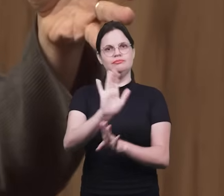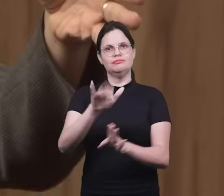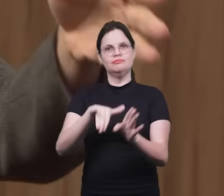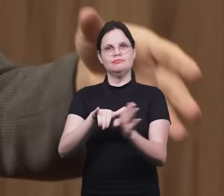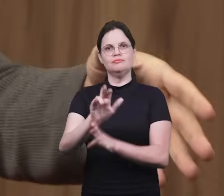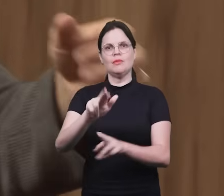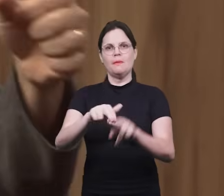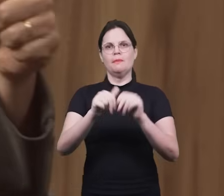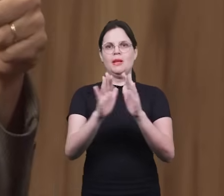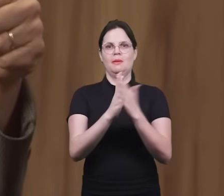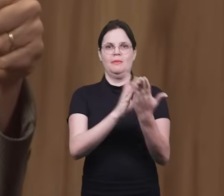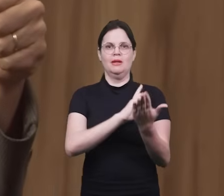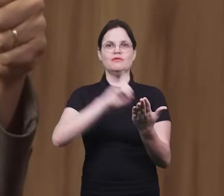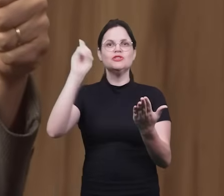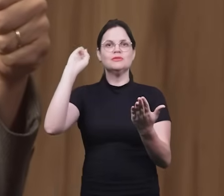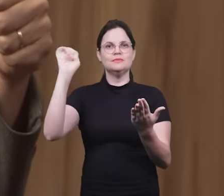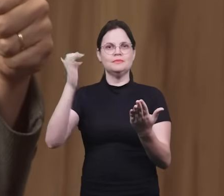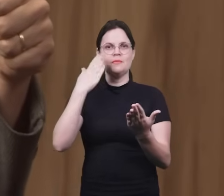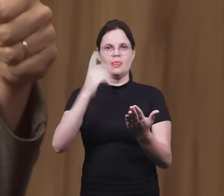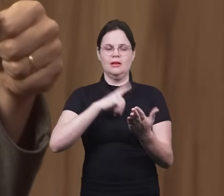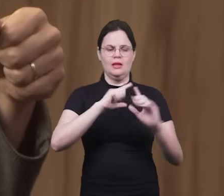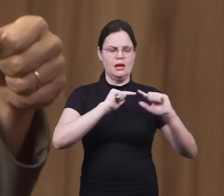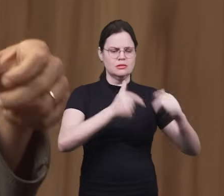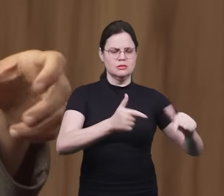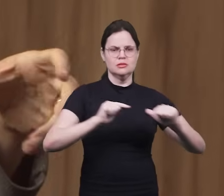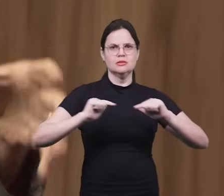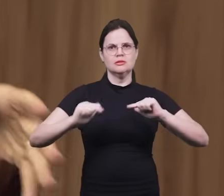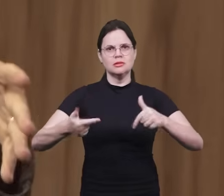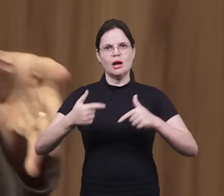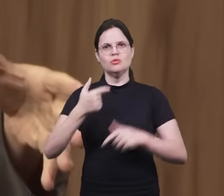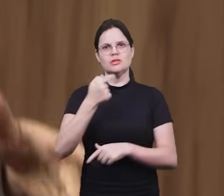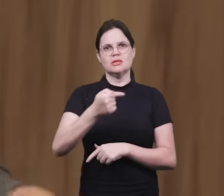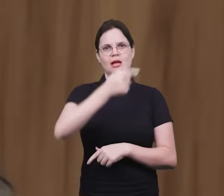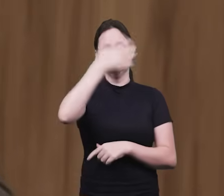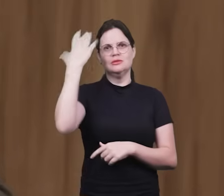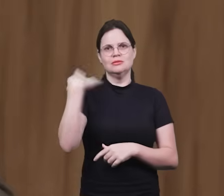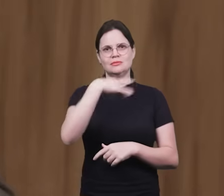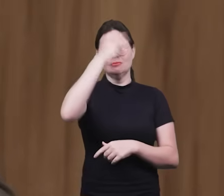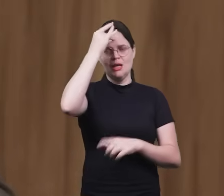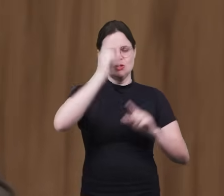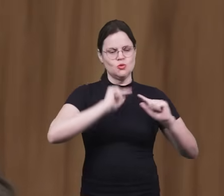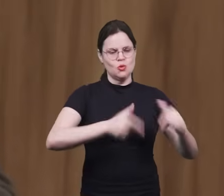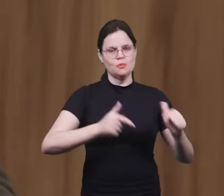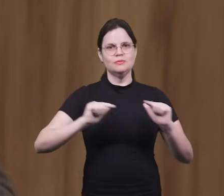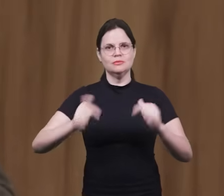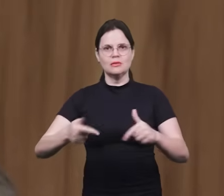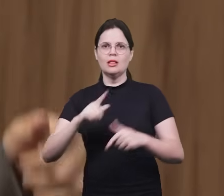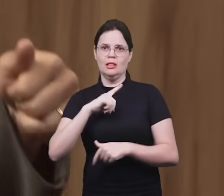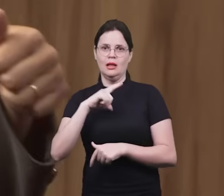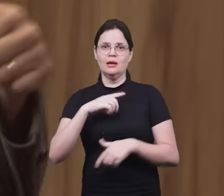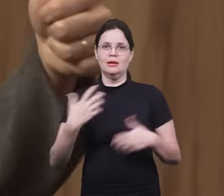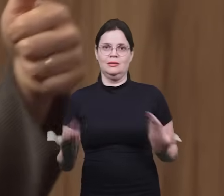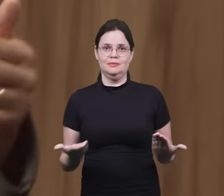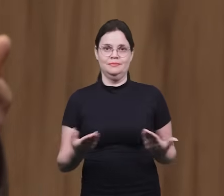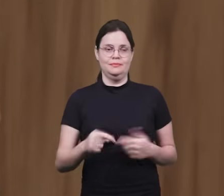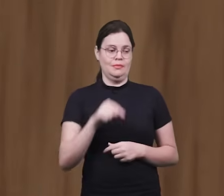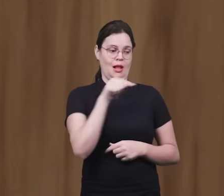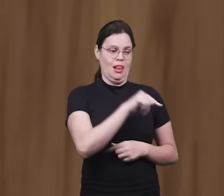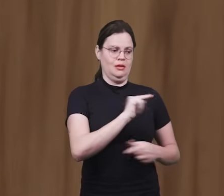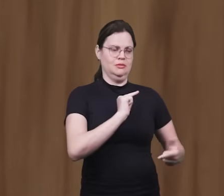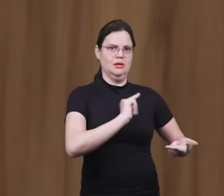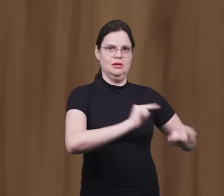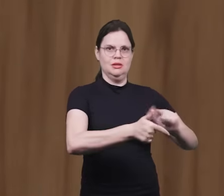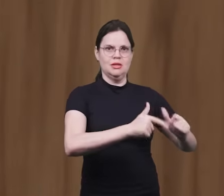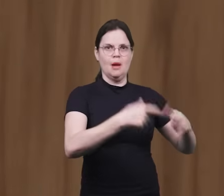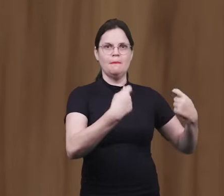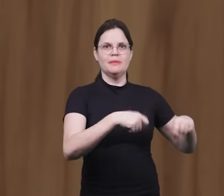a operação do Espírito de Deus, dos 7 Espíritos do Senhor, sustentando a igreja em todo esse período. Então, lá em Israel, o